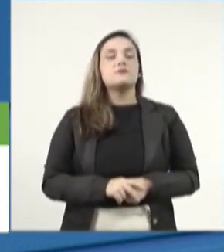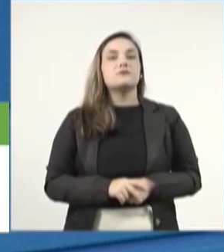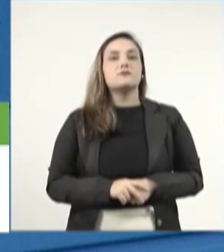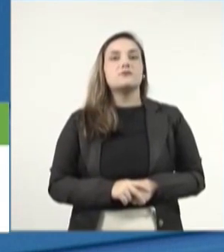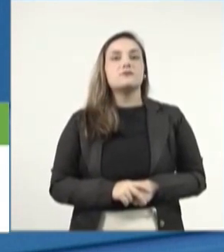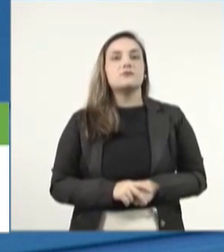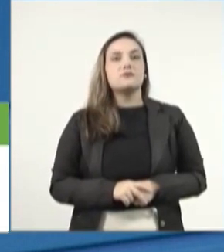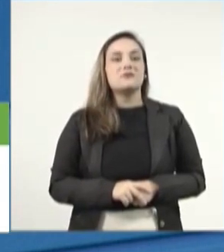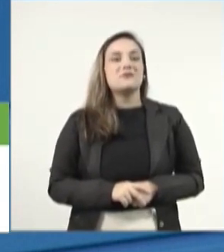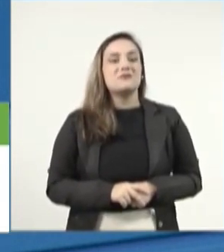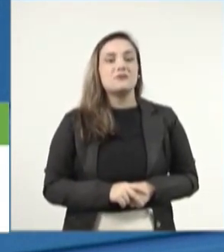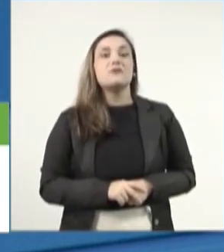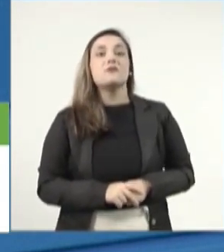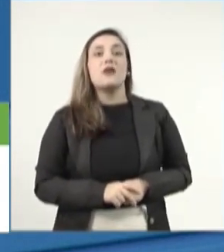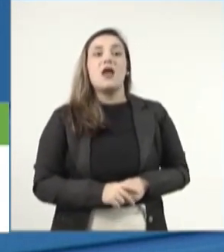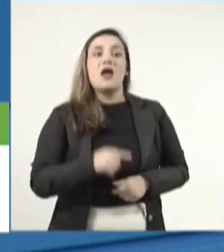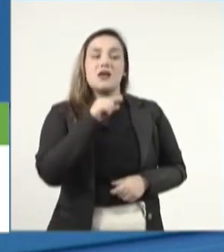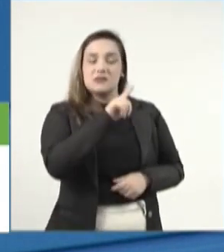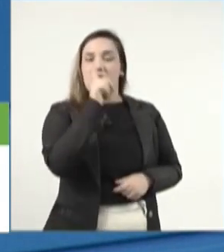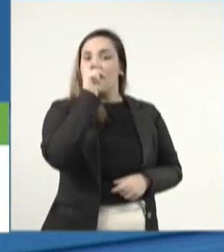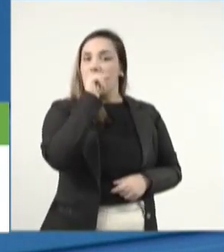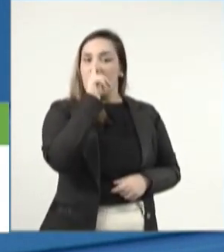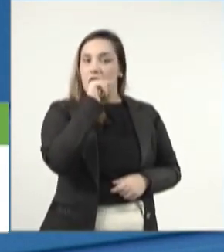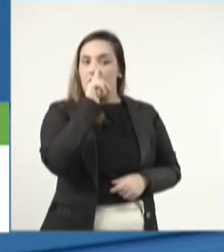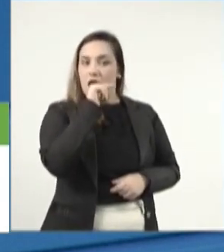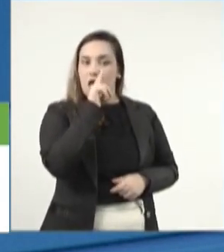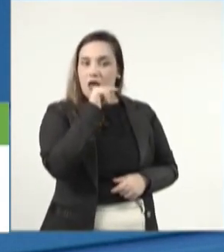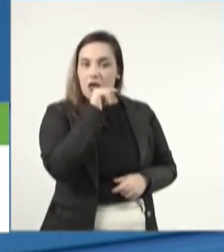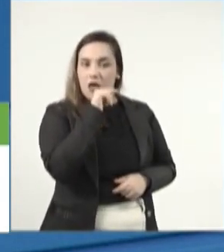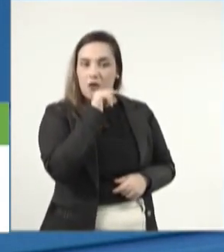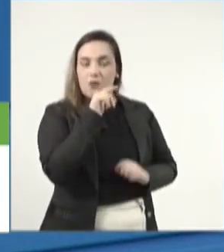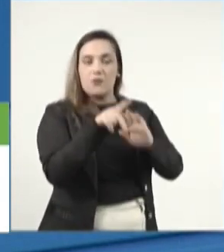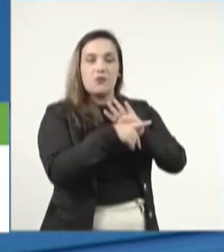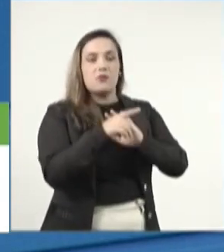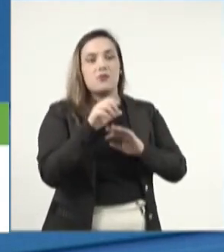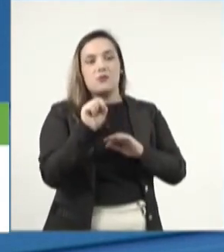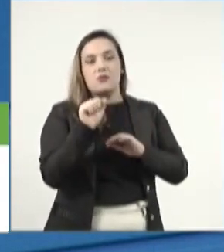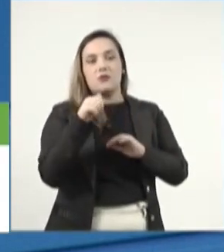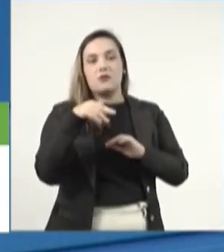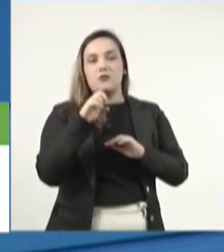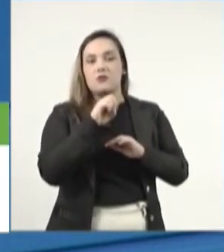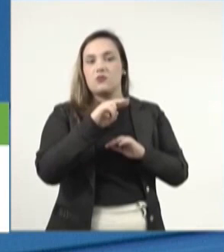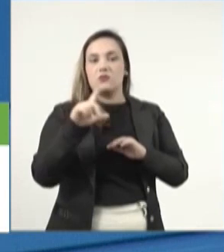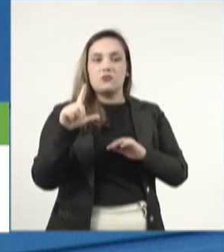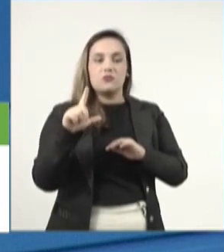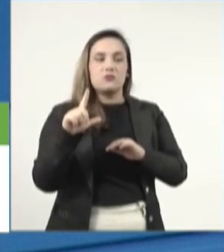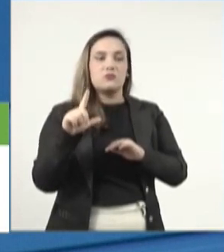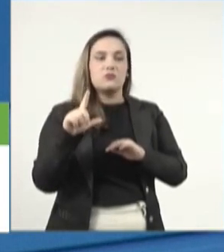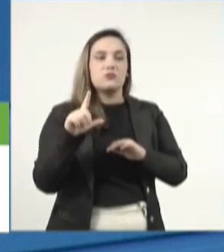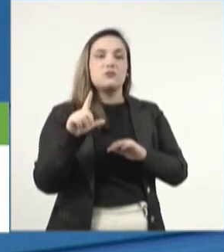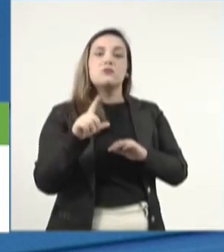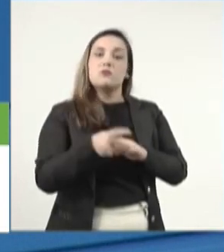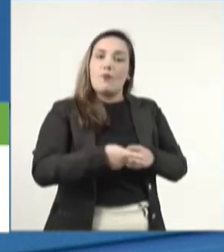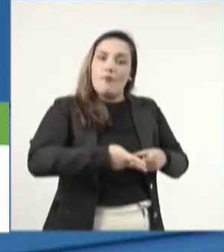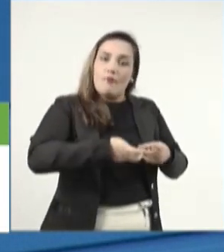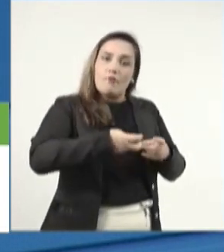que se tira de água e se trata pela Sanesul, em Corumbá só se recebe 30%.